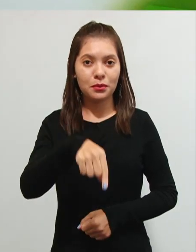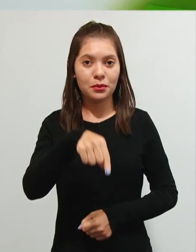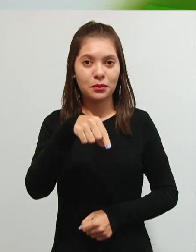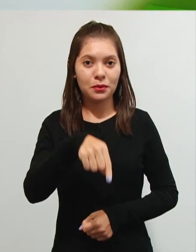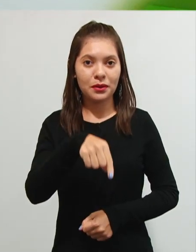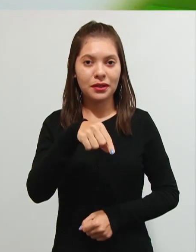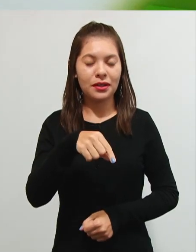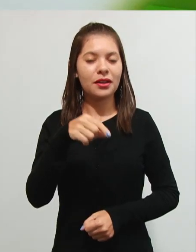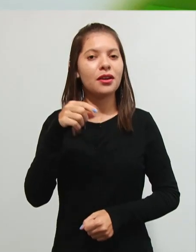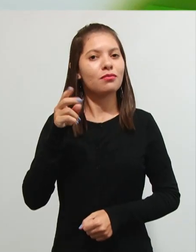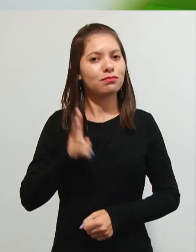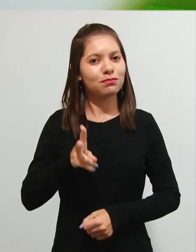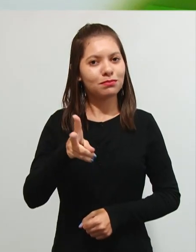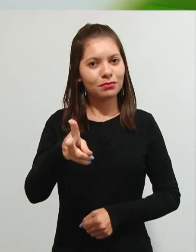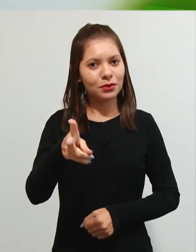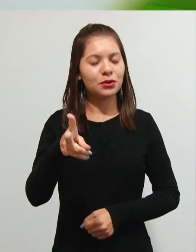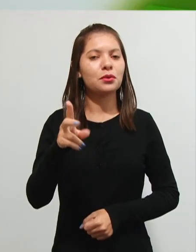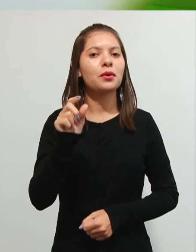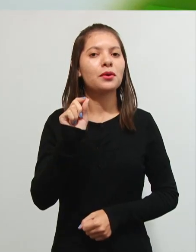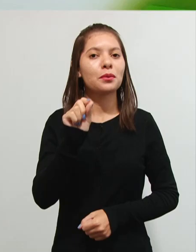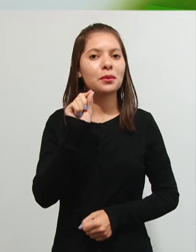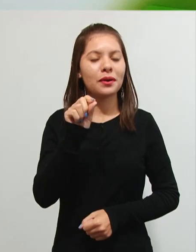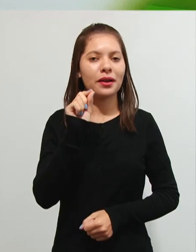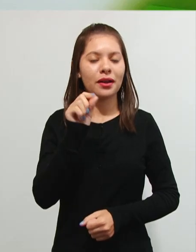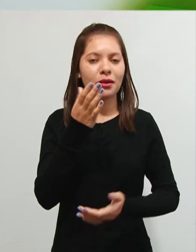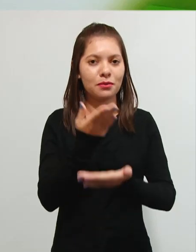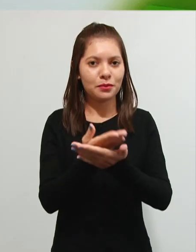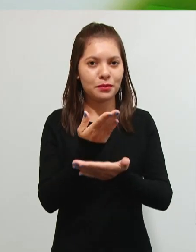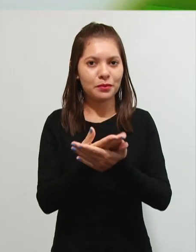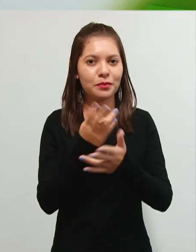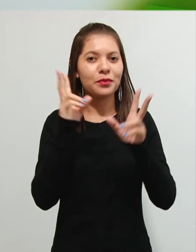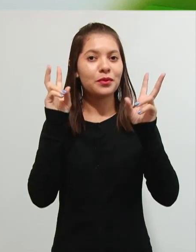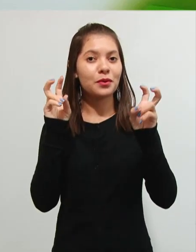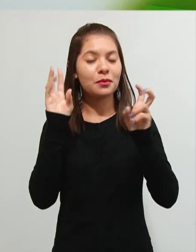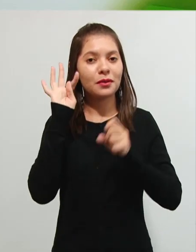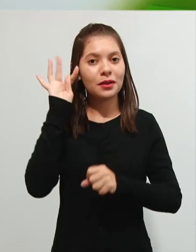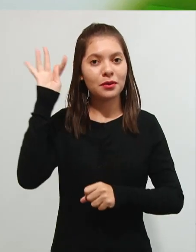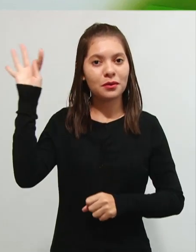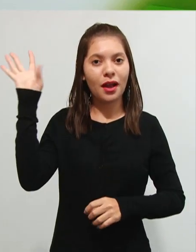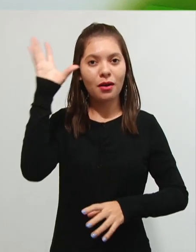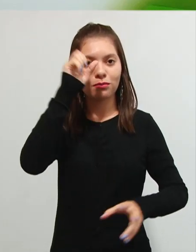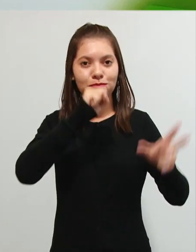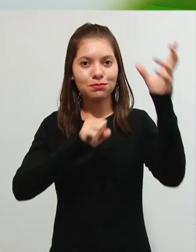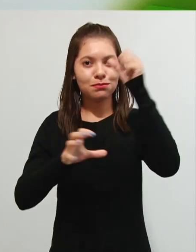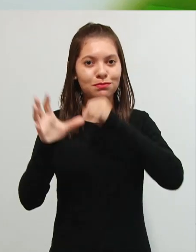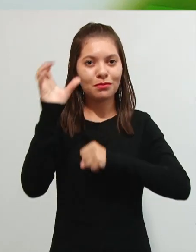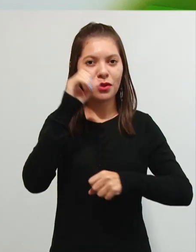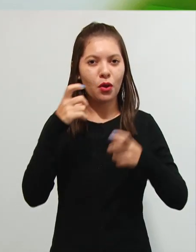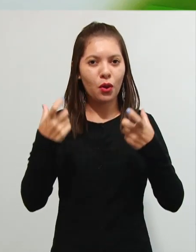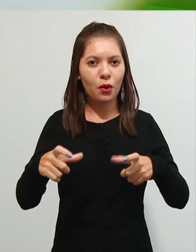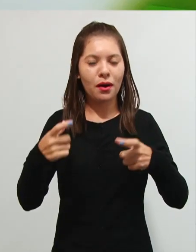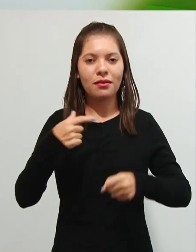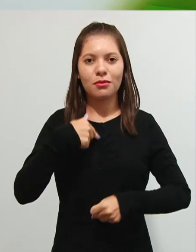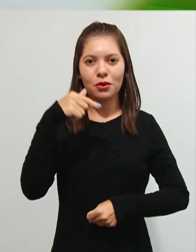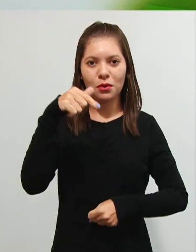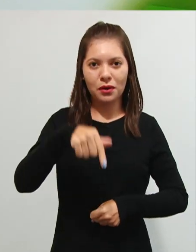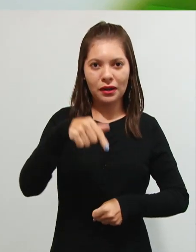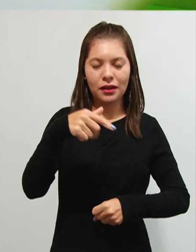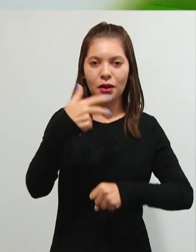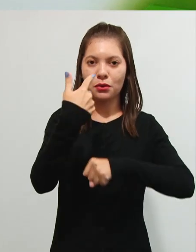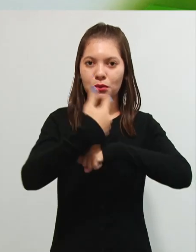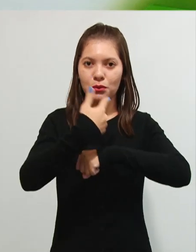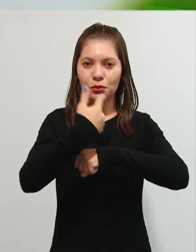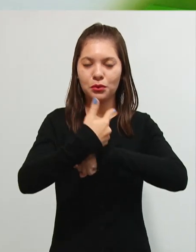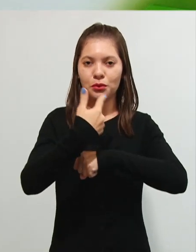dando continuidade aos nossos estudos sobre as teorias da aprendizagem. O local em que eu estou é o estúdio do